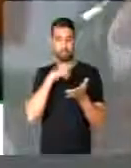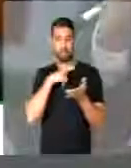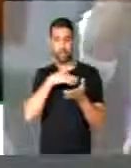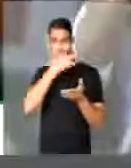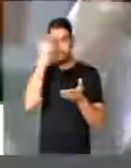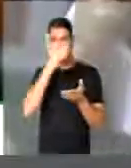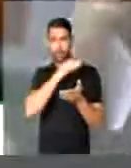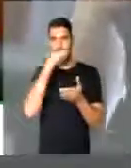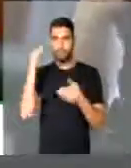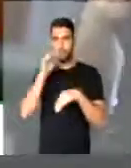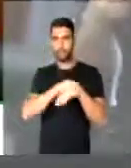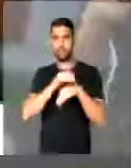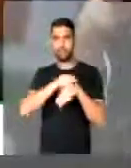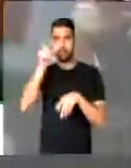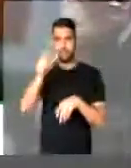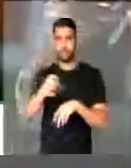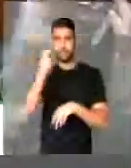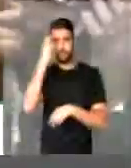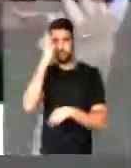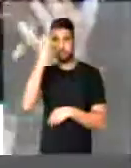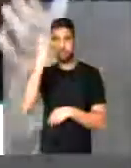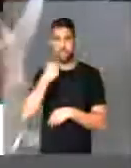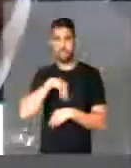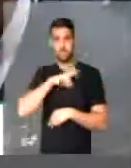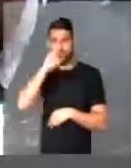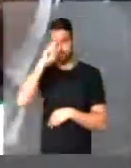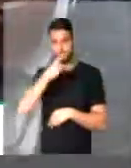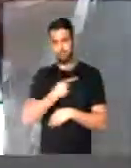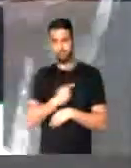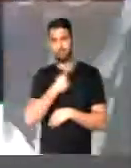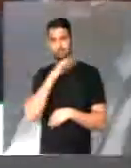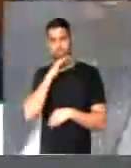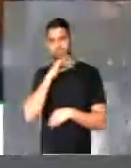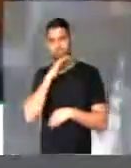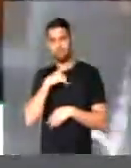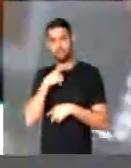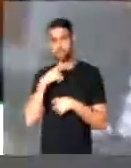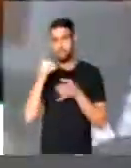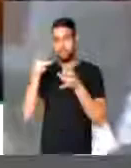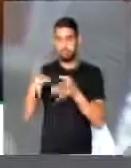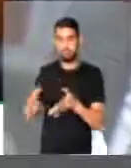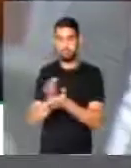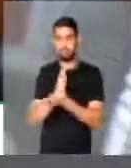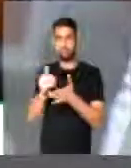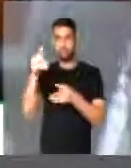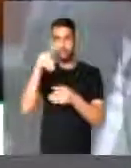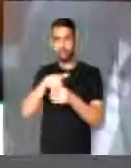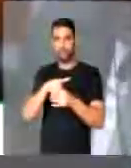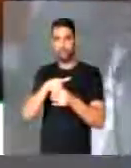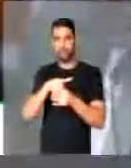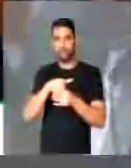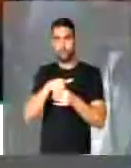adultos e livres o suficiente para que, se acharem que é ruim, saiam dela. Por isso votamos